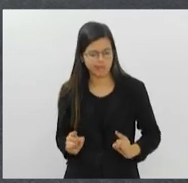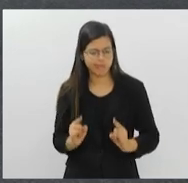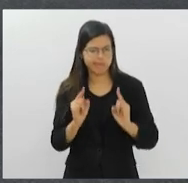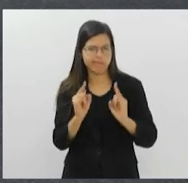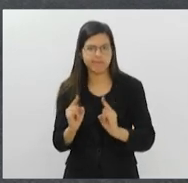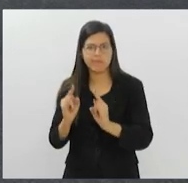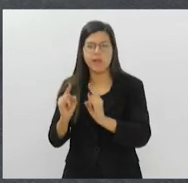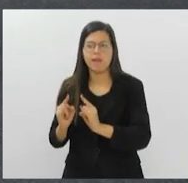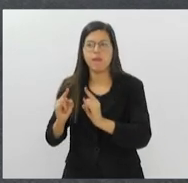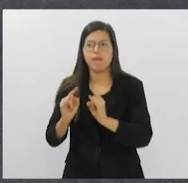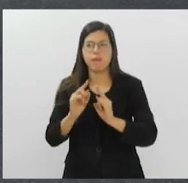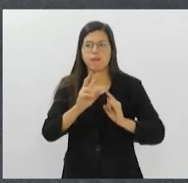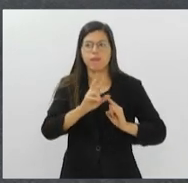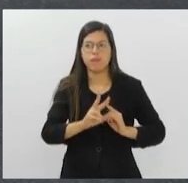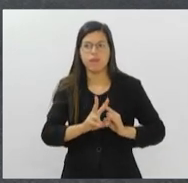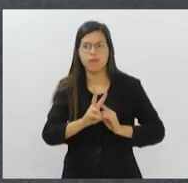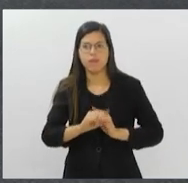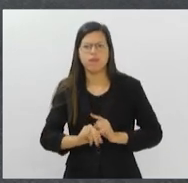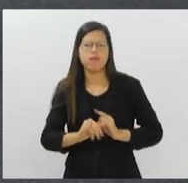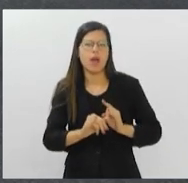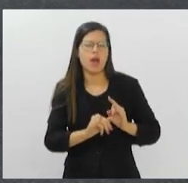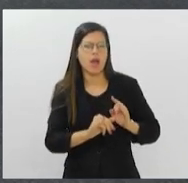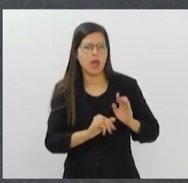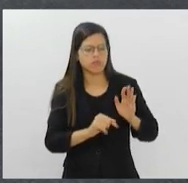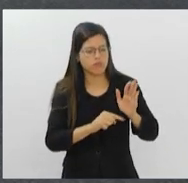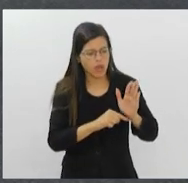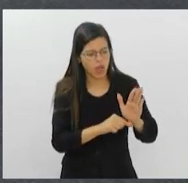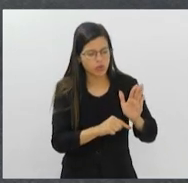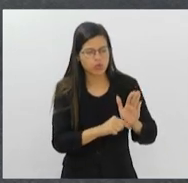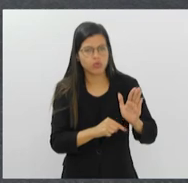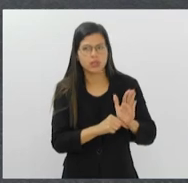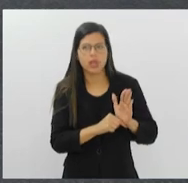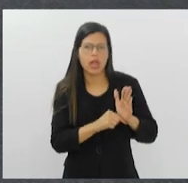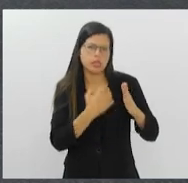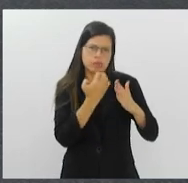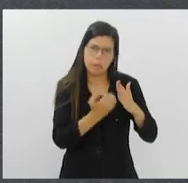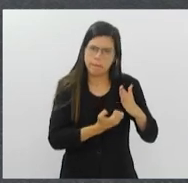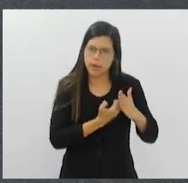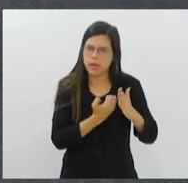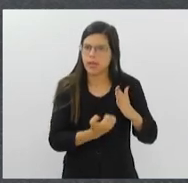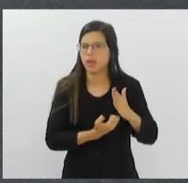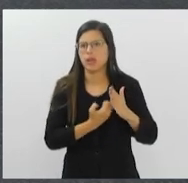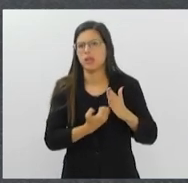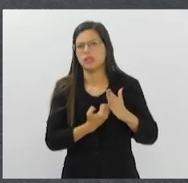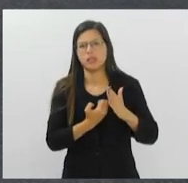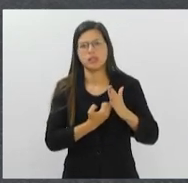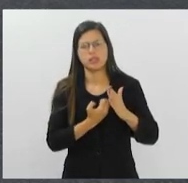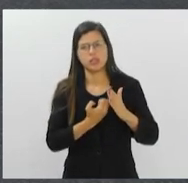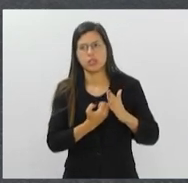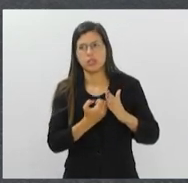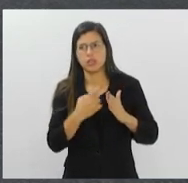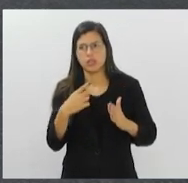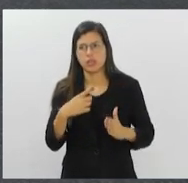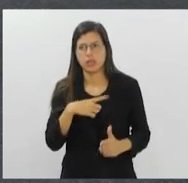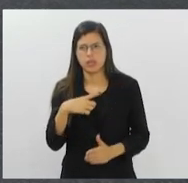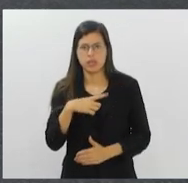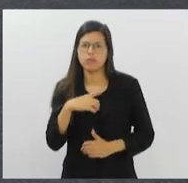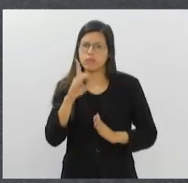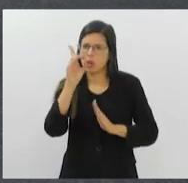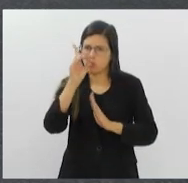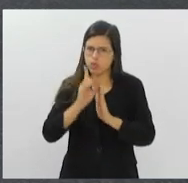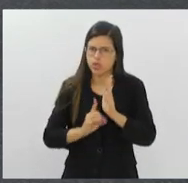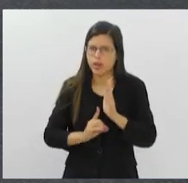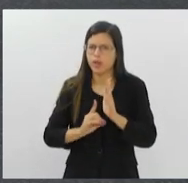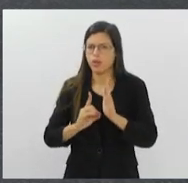vai beneficiar, sim, a livre iniciativa, uma incorporadora, que tem, sim, o direito